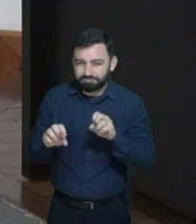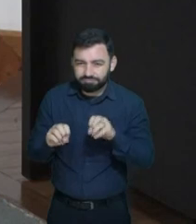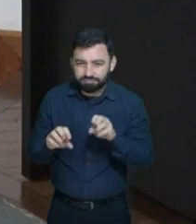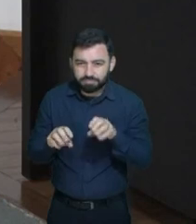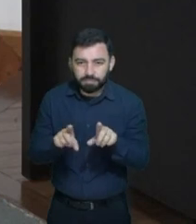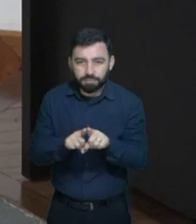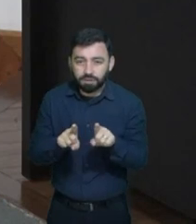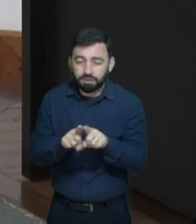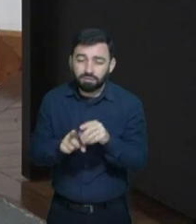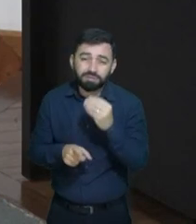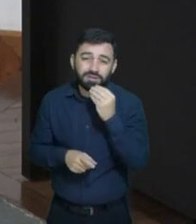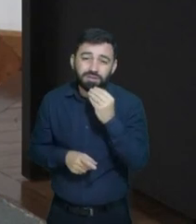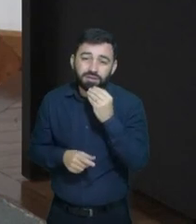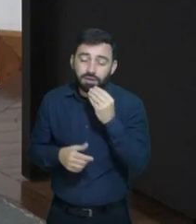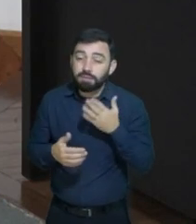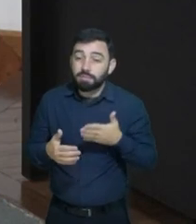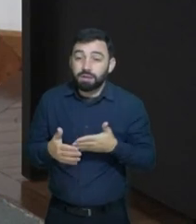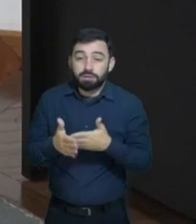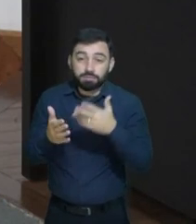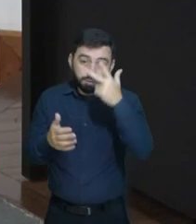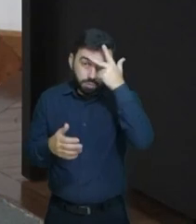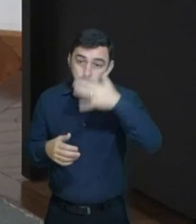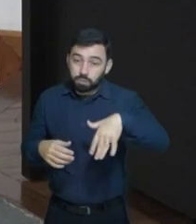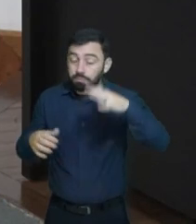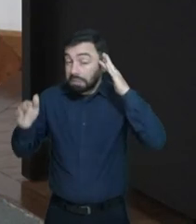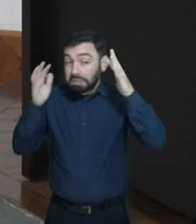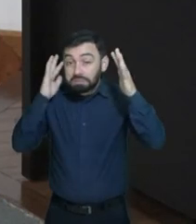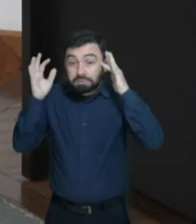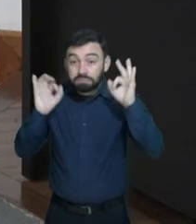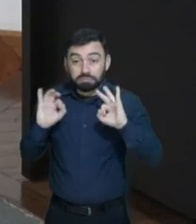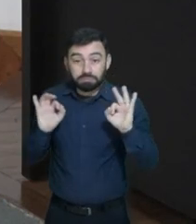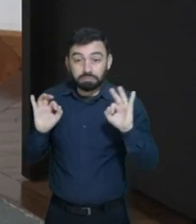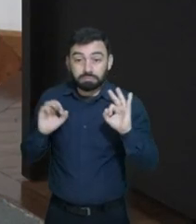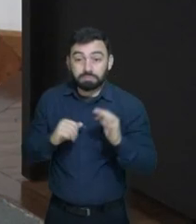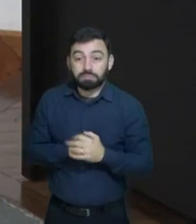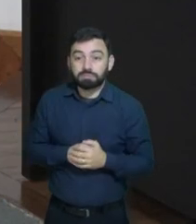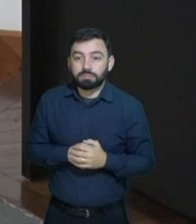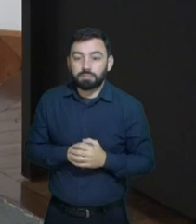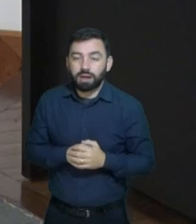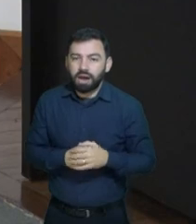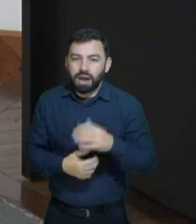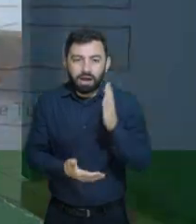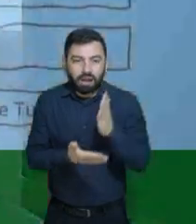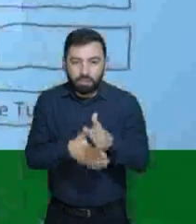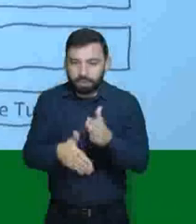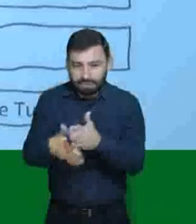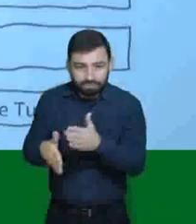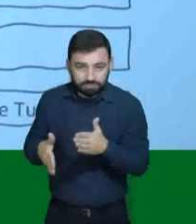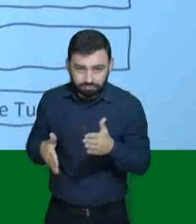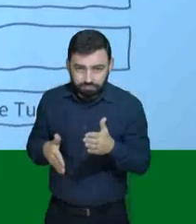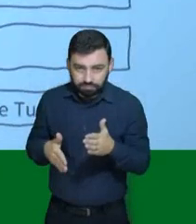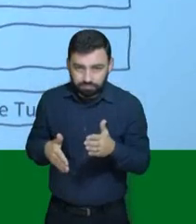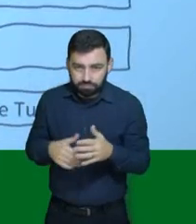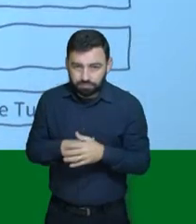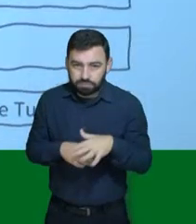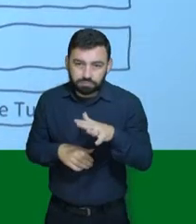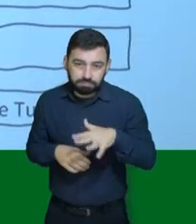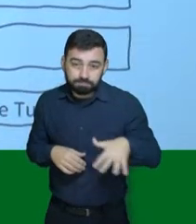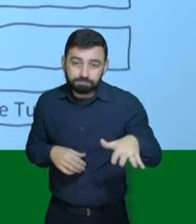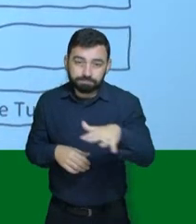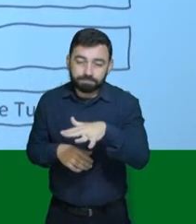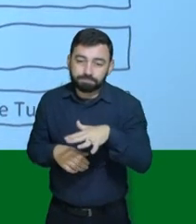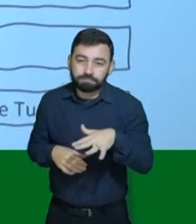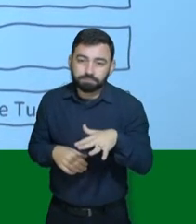que também, obviamente, acabam impactando que as pessoas não pensam, mas olha só... É, acaba com as espécies polinizadoras, por isso